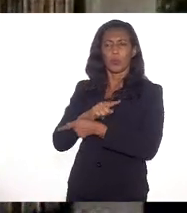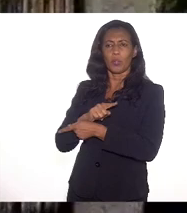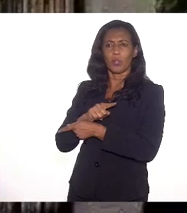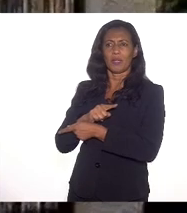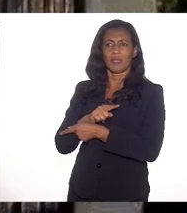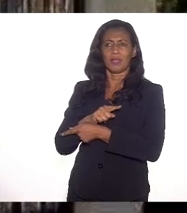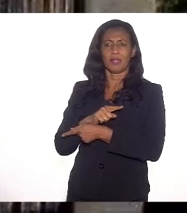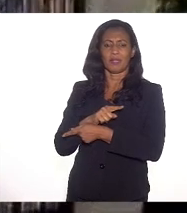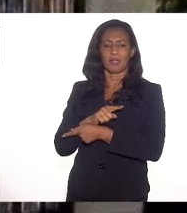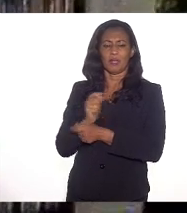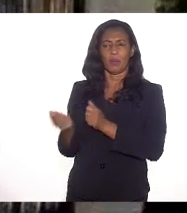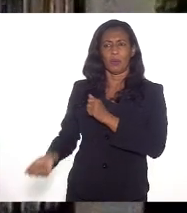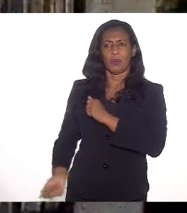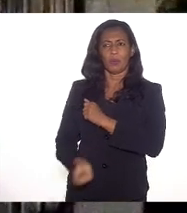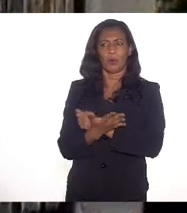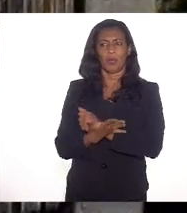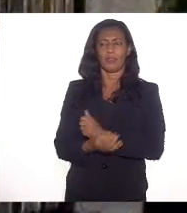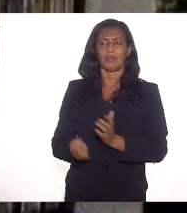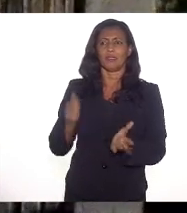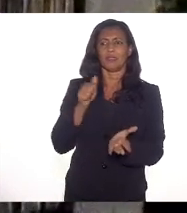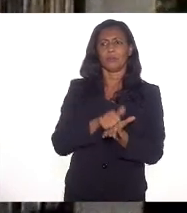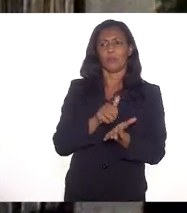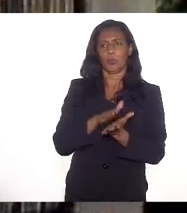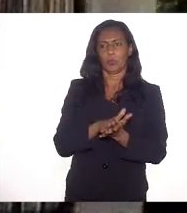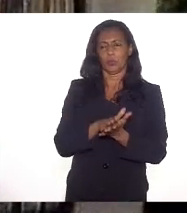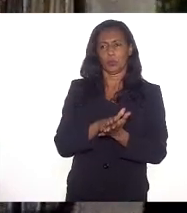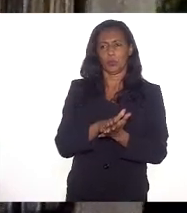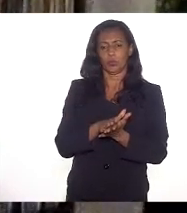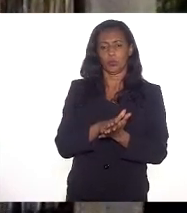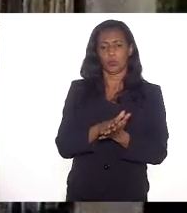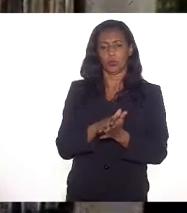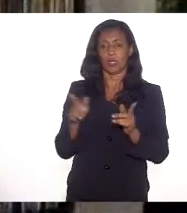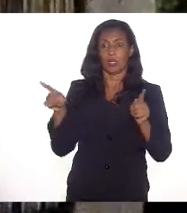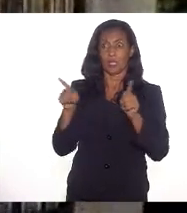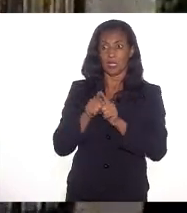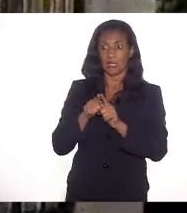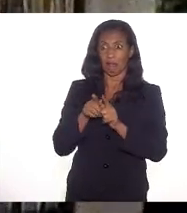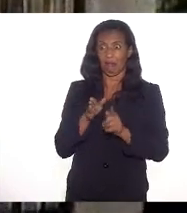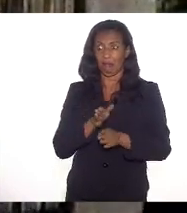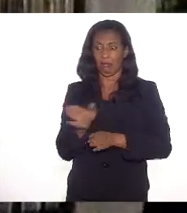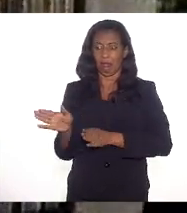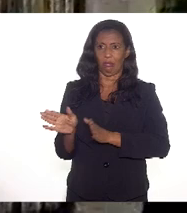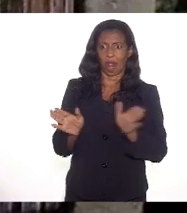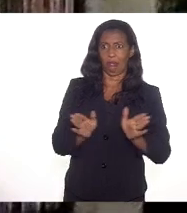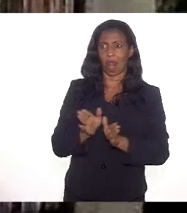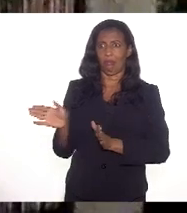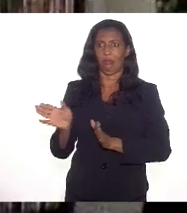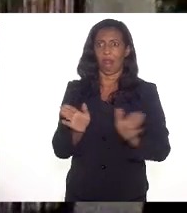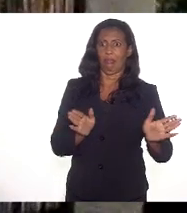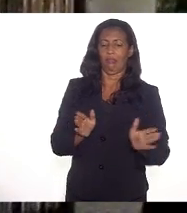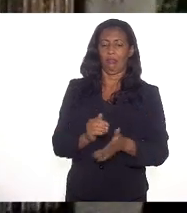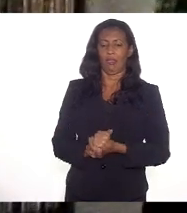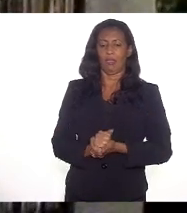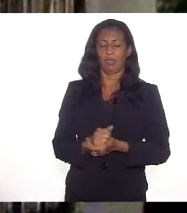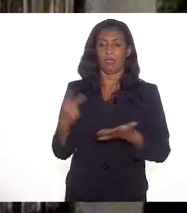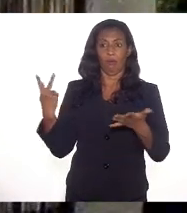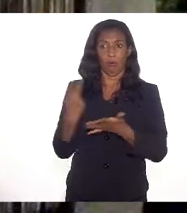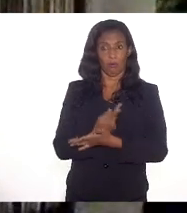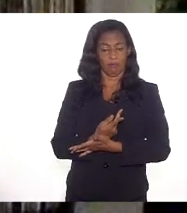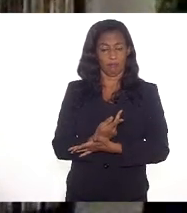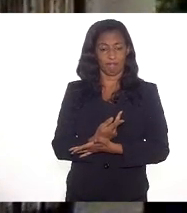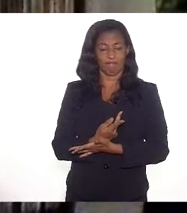da sonegação de impostos e desvios de toda ordem que continuam a